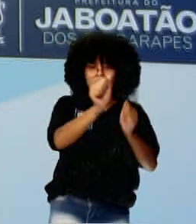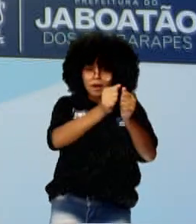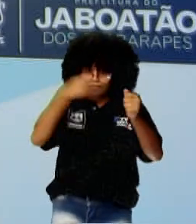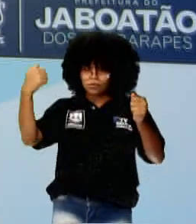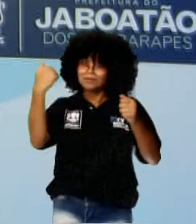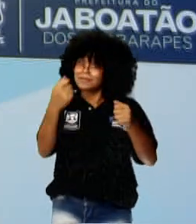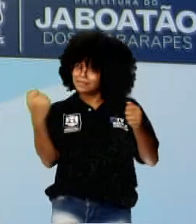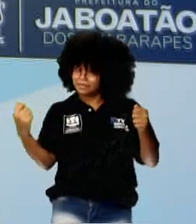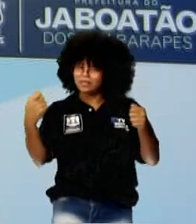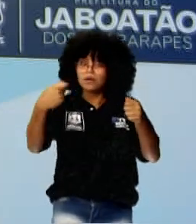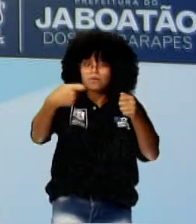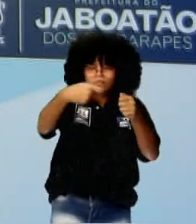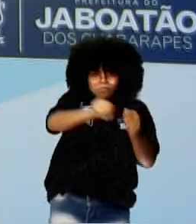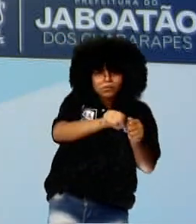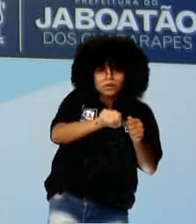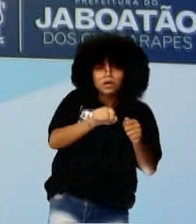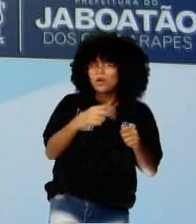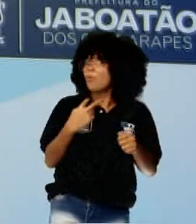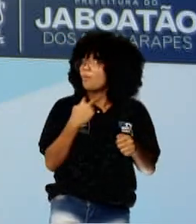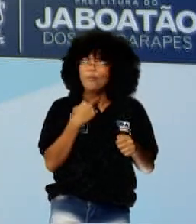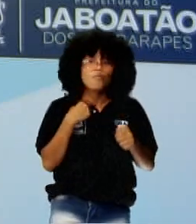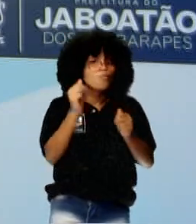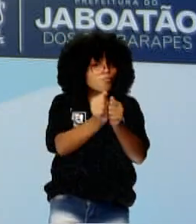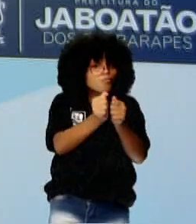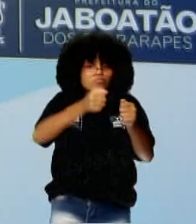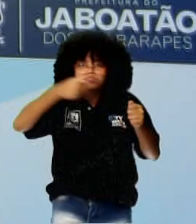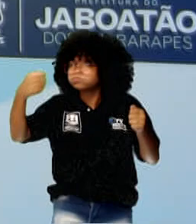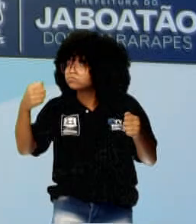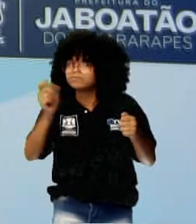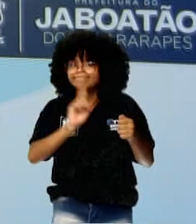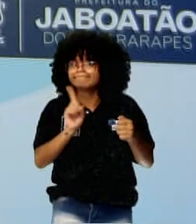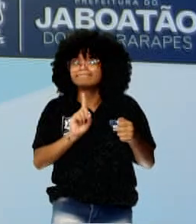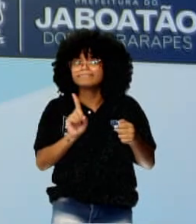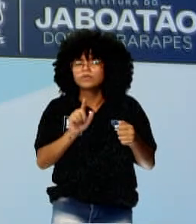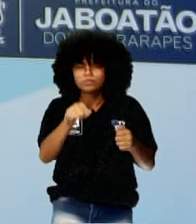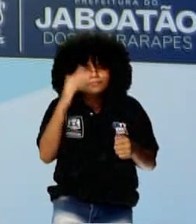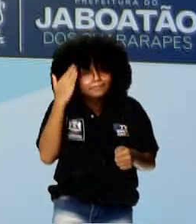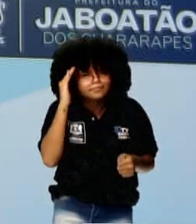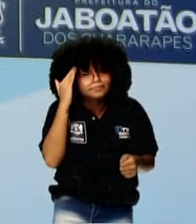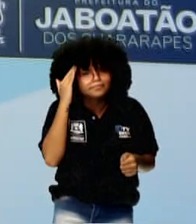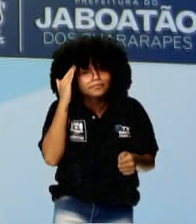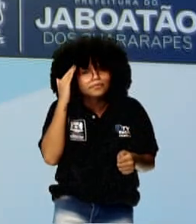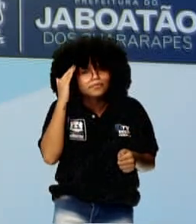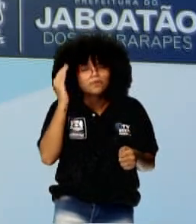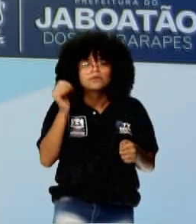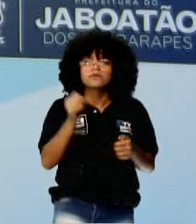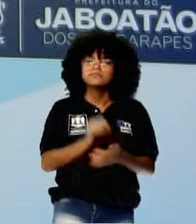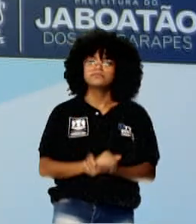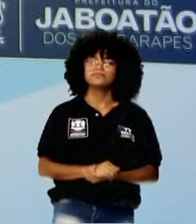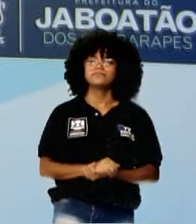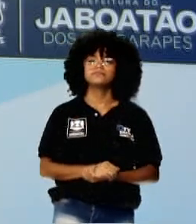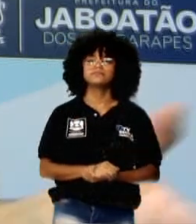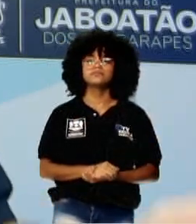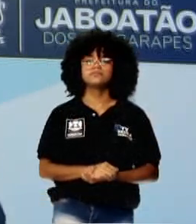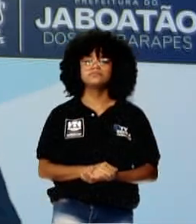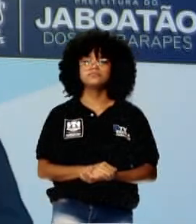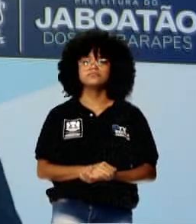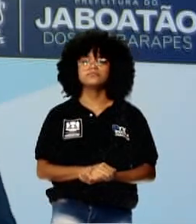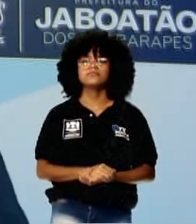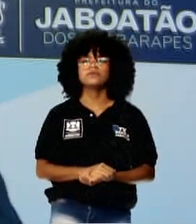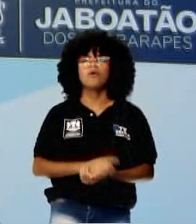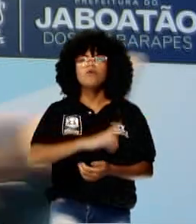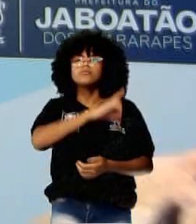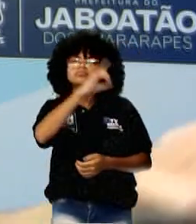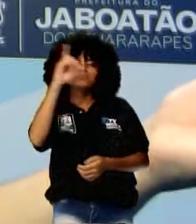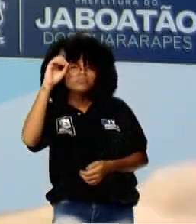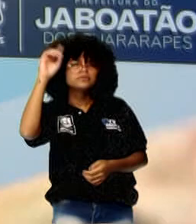trancar. Não abra a porta para ninguém. Você entendeu? Para ninguém. Alguns dias se